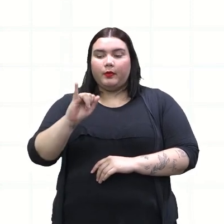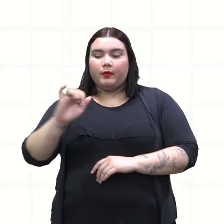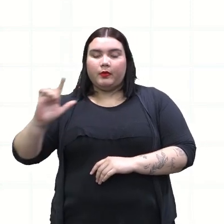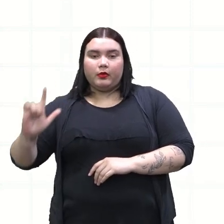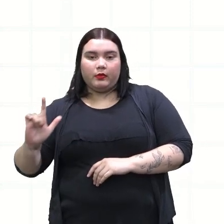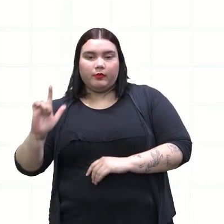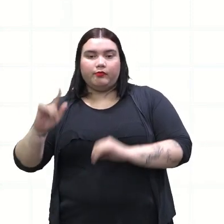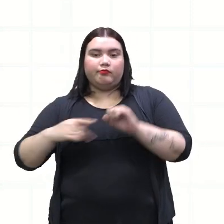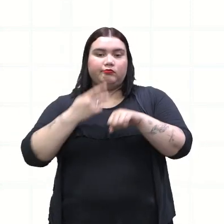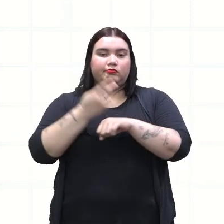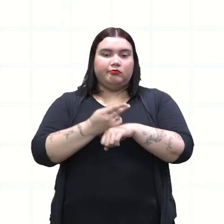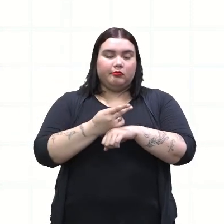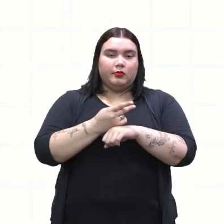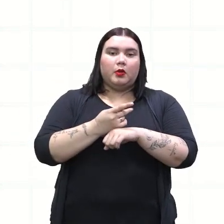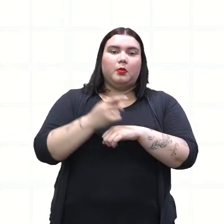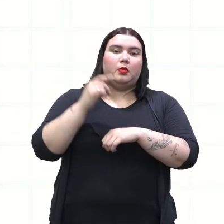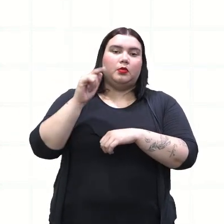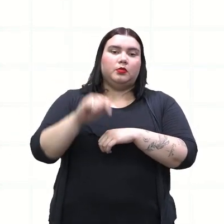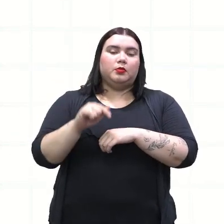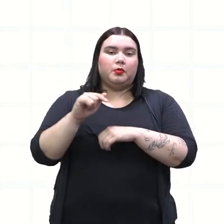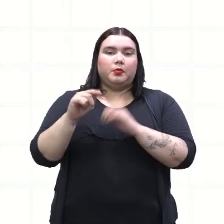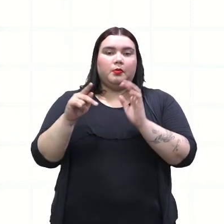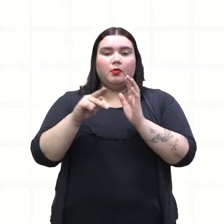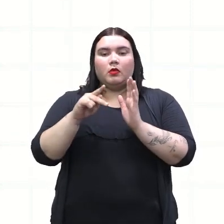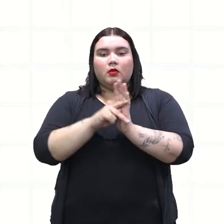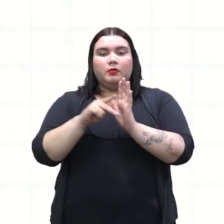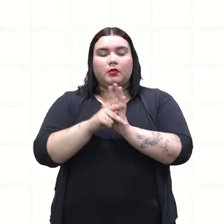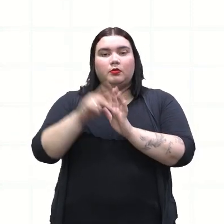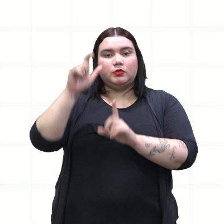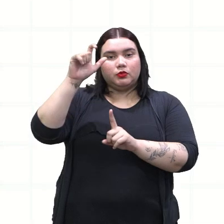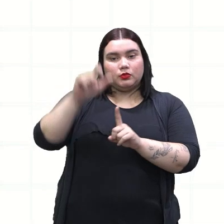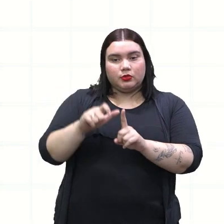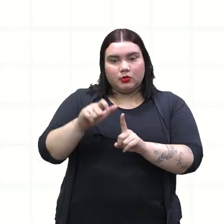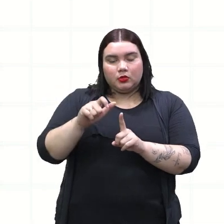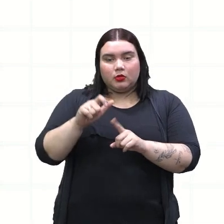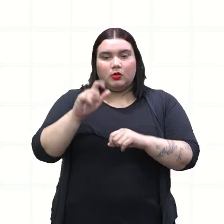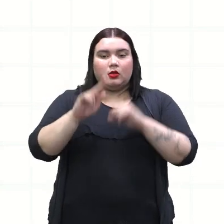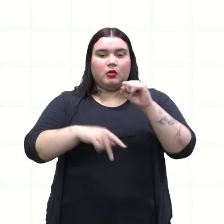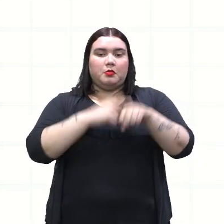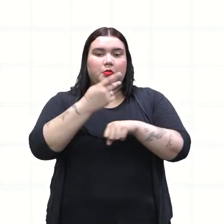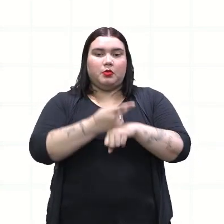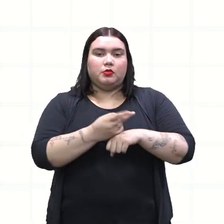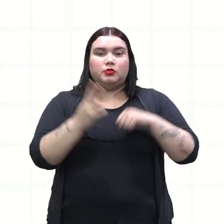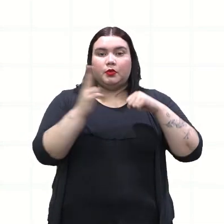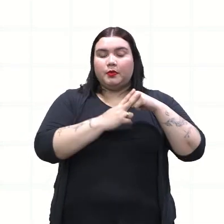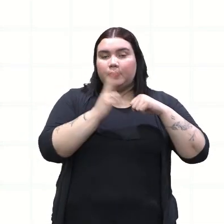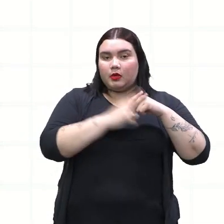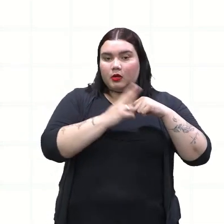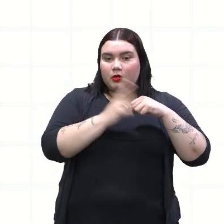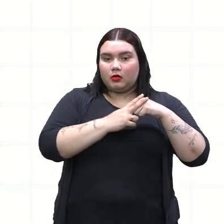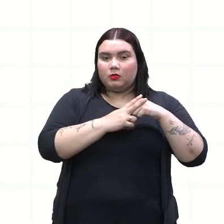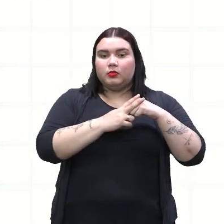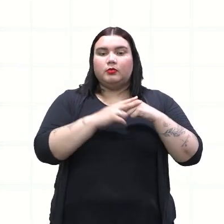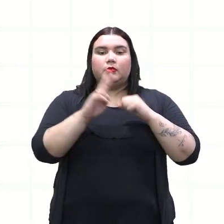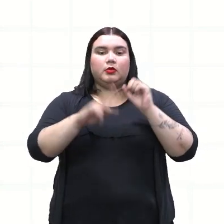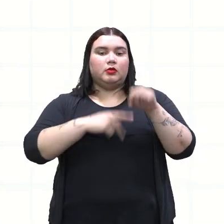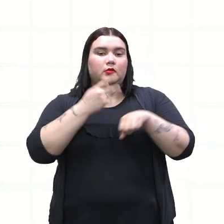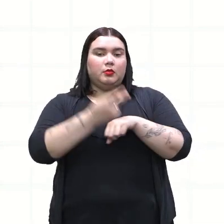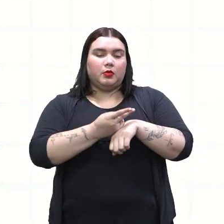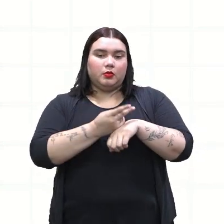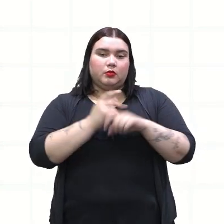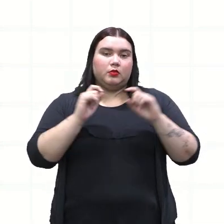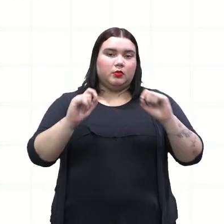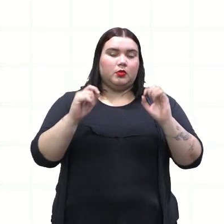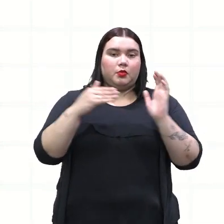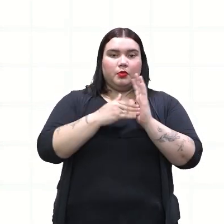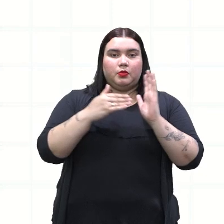Get engaged to. Get engaged to é o verb, é o verbo principal, verb. E